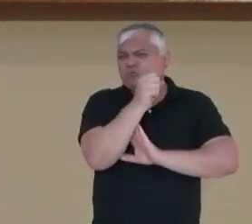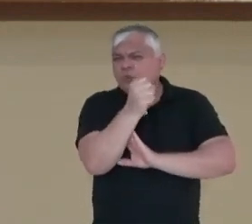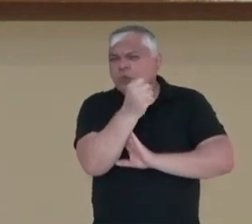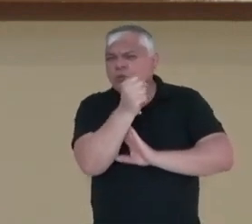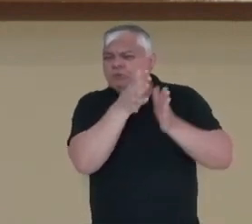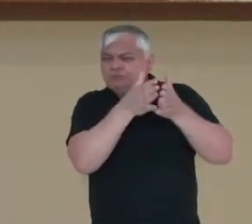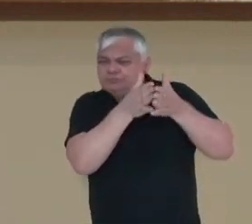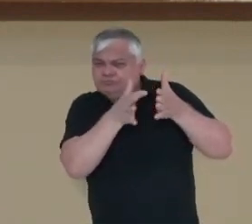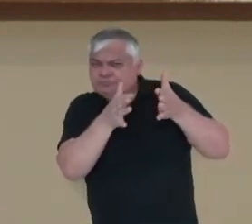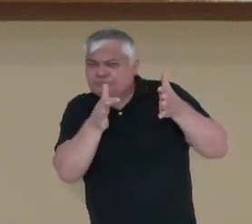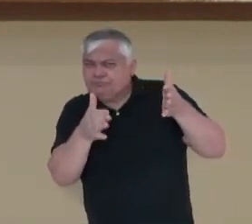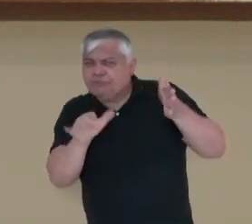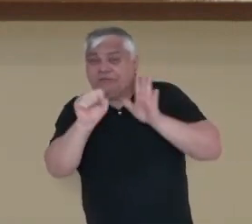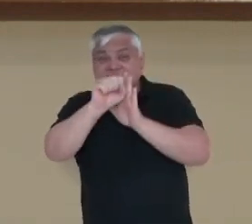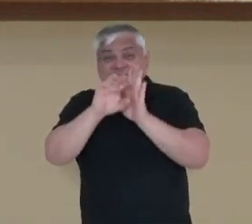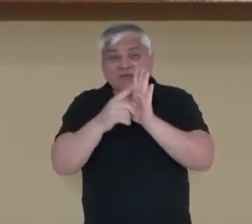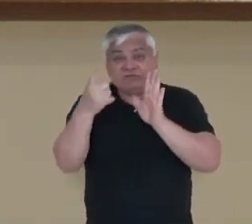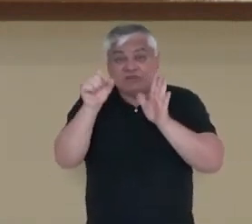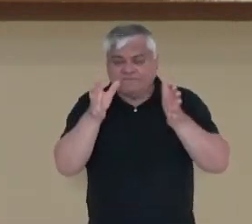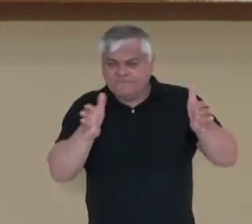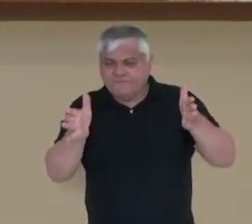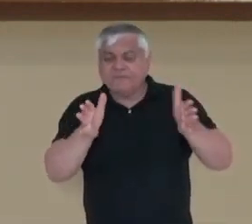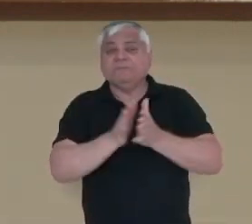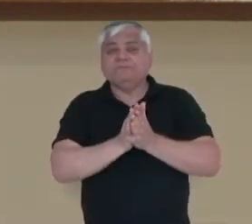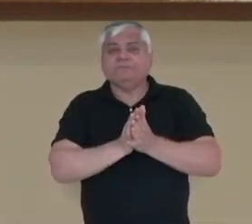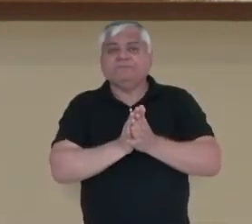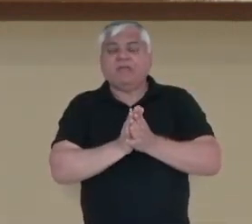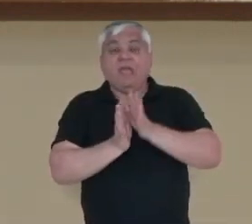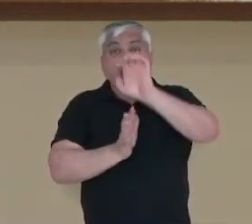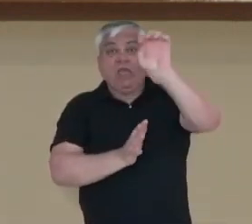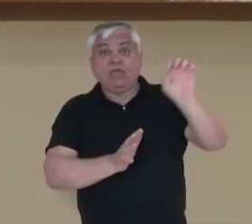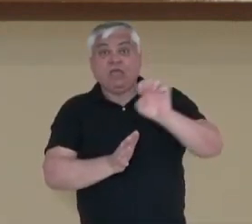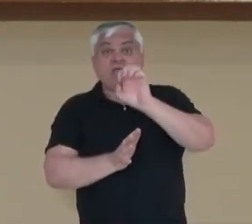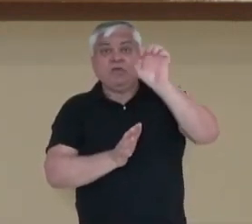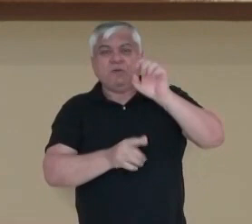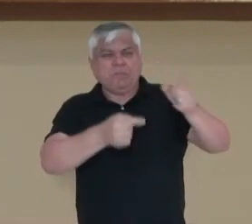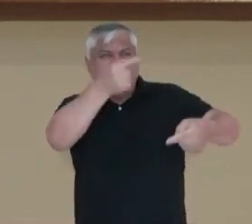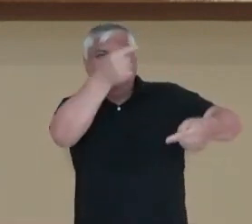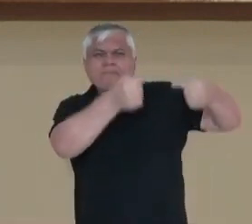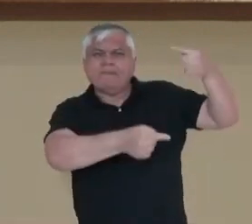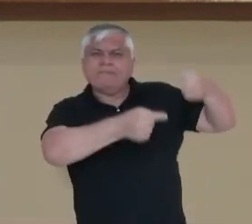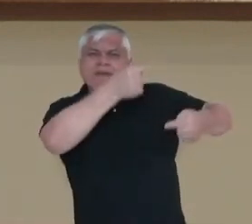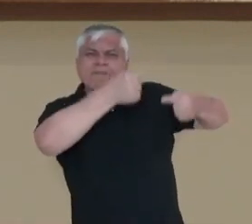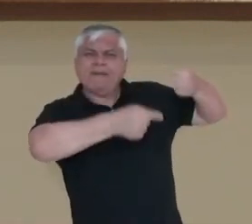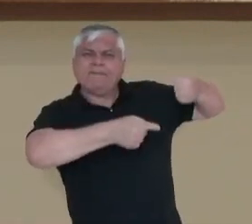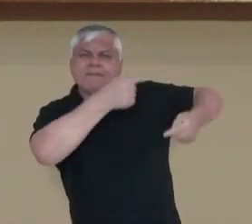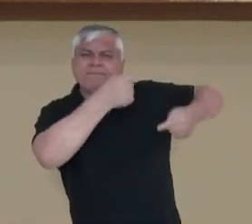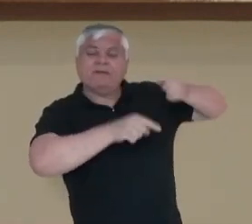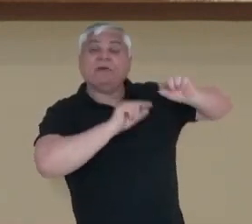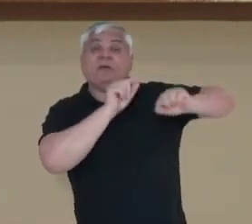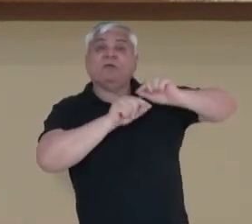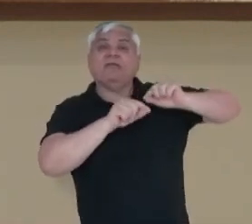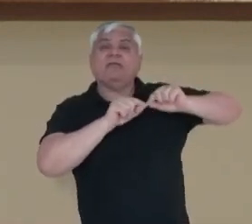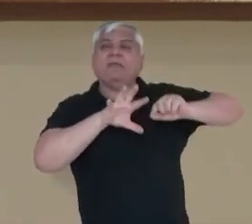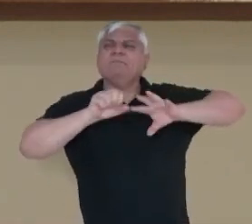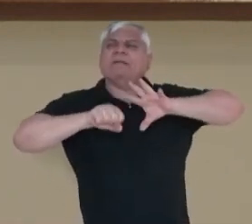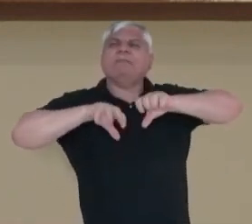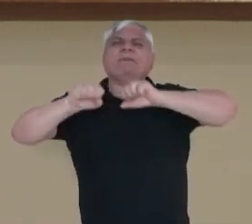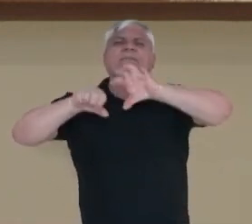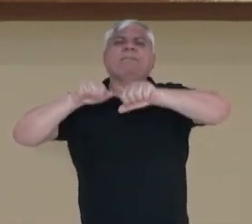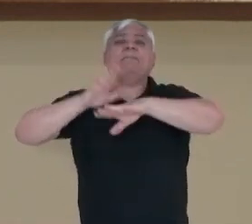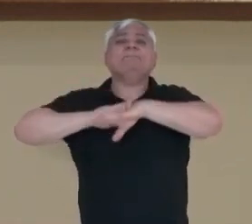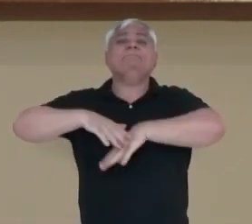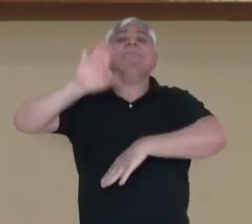todo do século XIX, essas nações europeias elas vão entrar numa corrida, numa disputa para ver quem